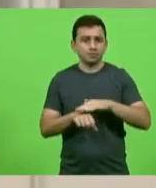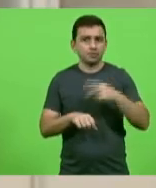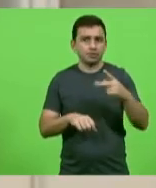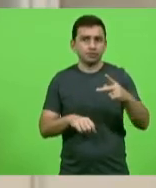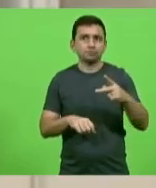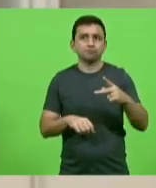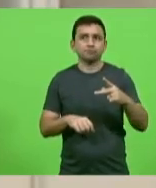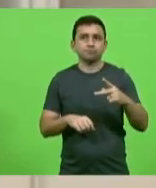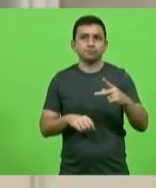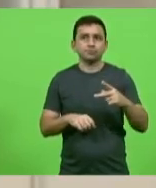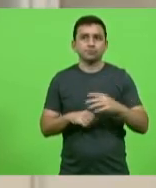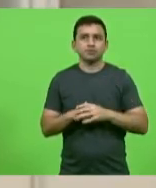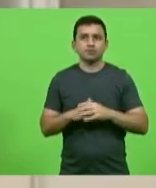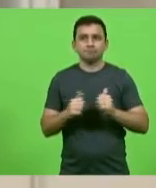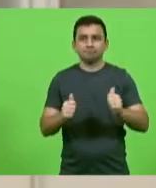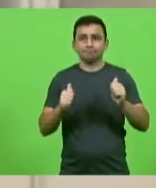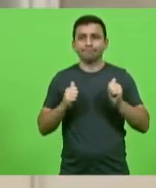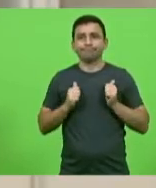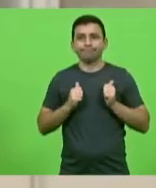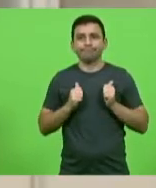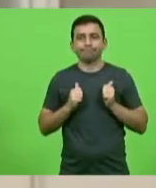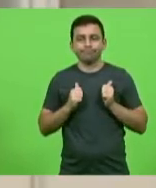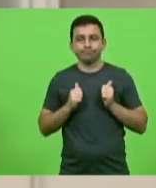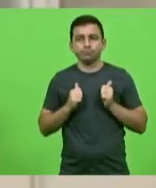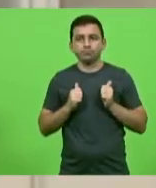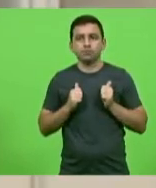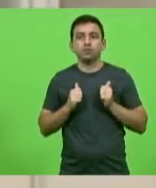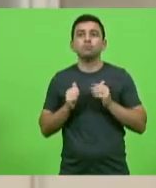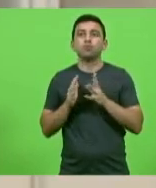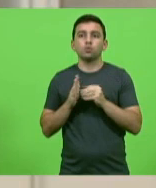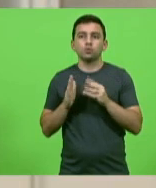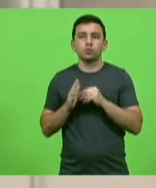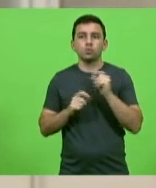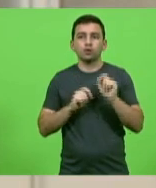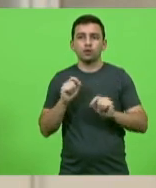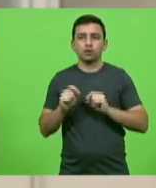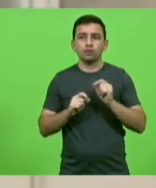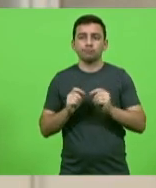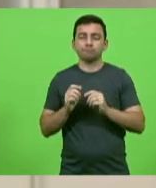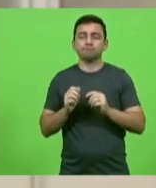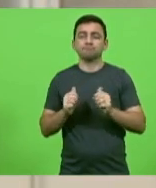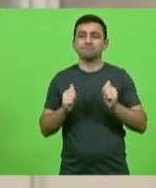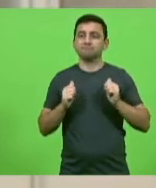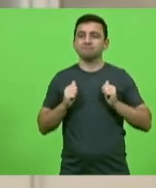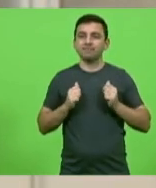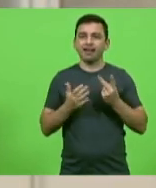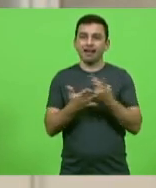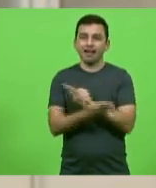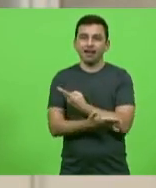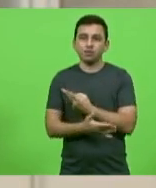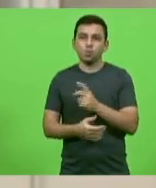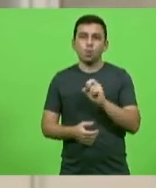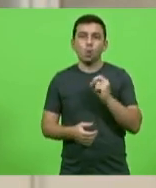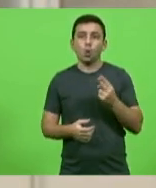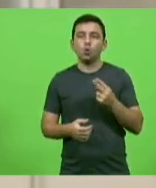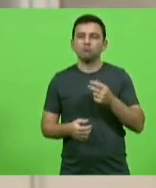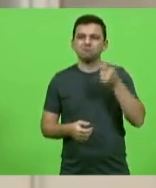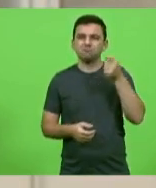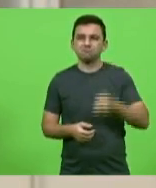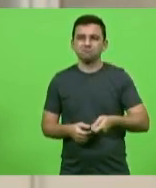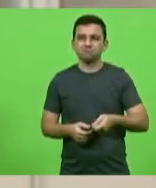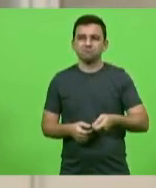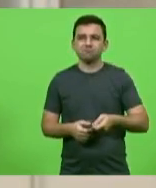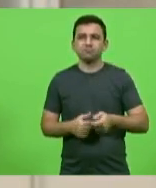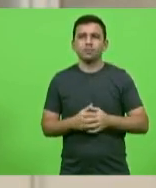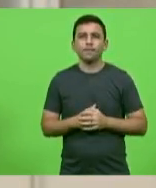de ato omissivo na modalidade omissão em Bom dia ou comissiva por omissão